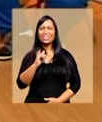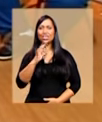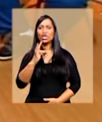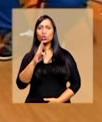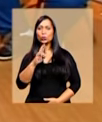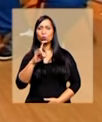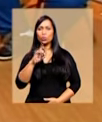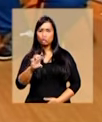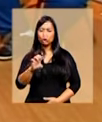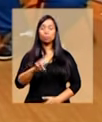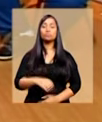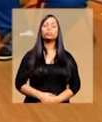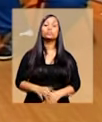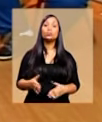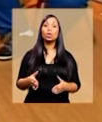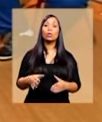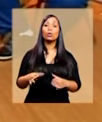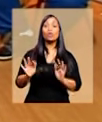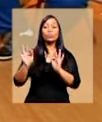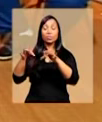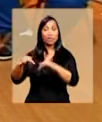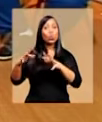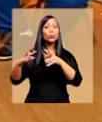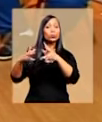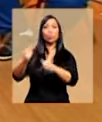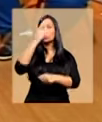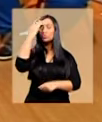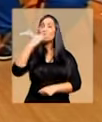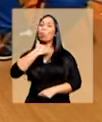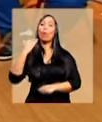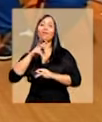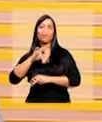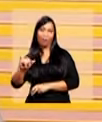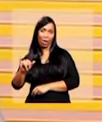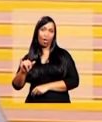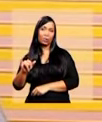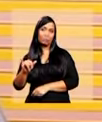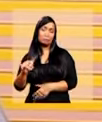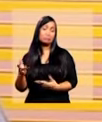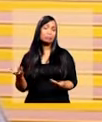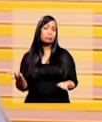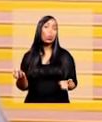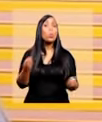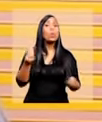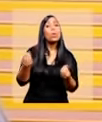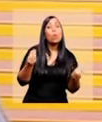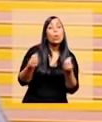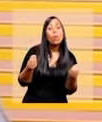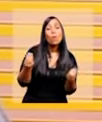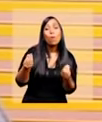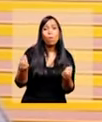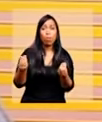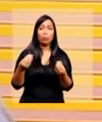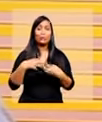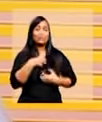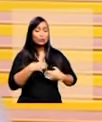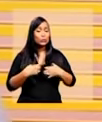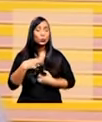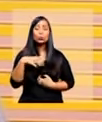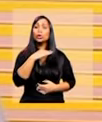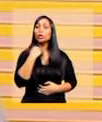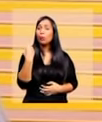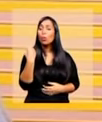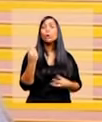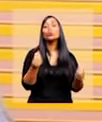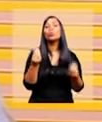Érico. No final, uma coisa é certa, todo mundo vai morrer, né? E aí, como é que a gente, essa angústia